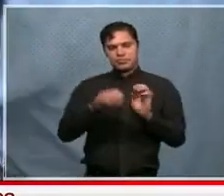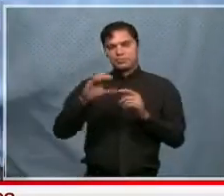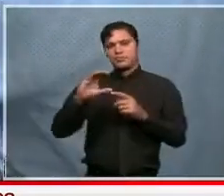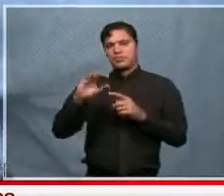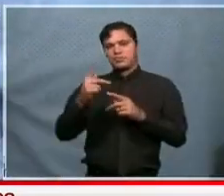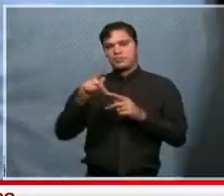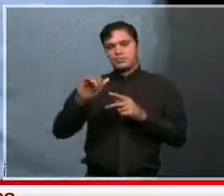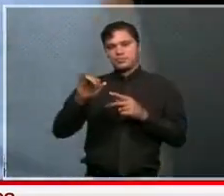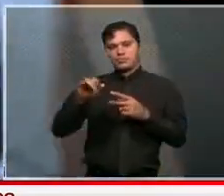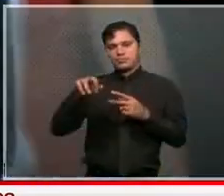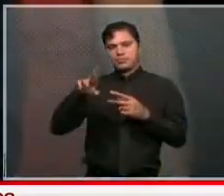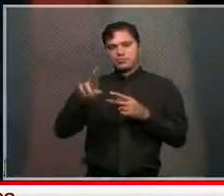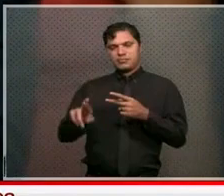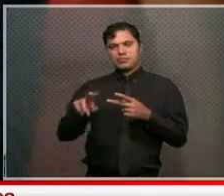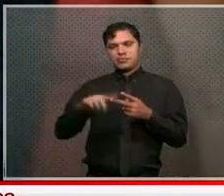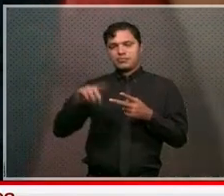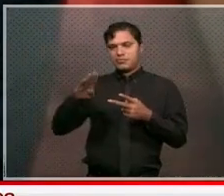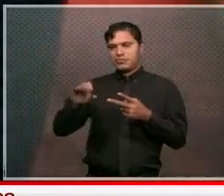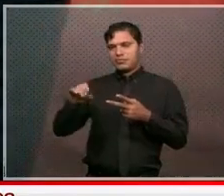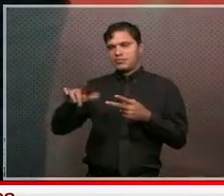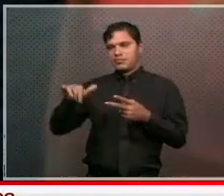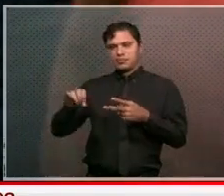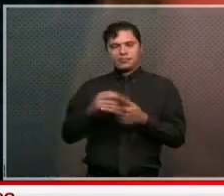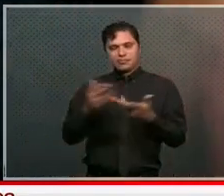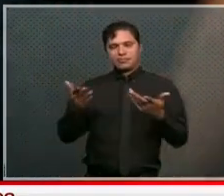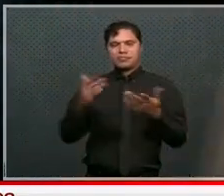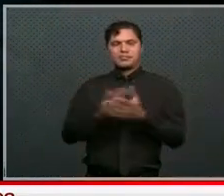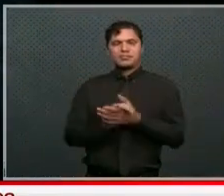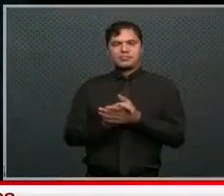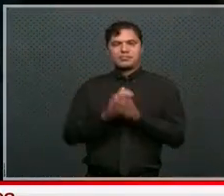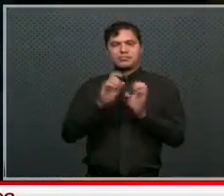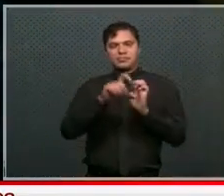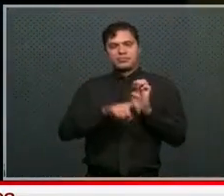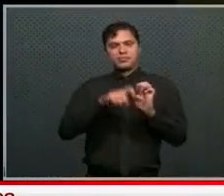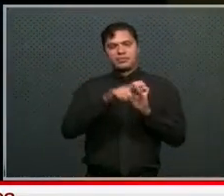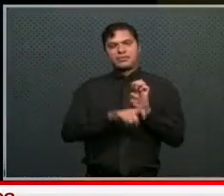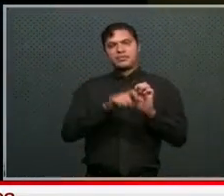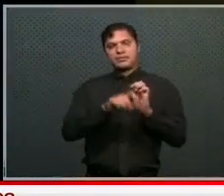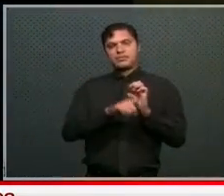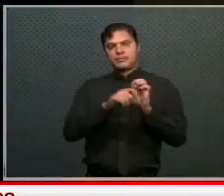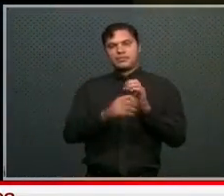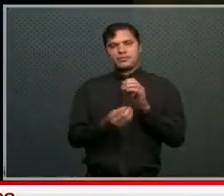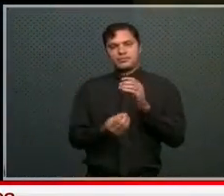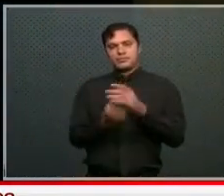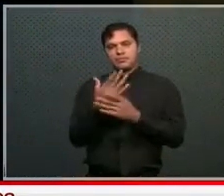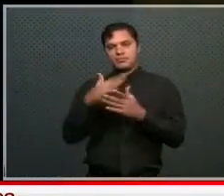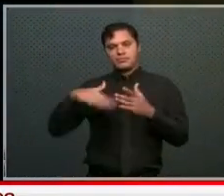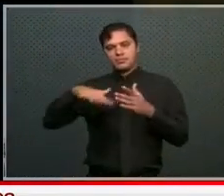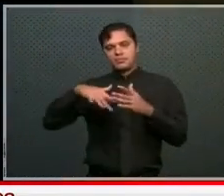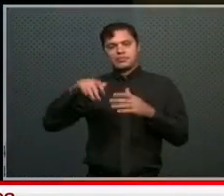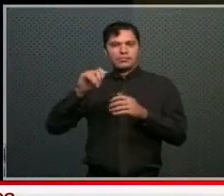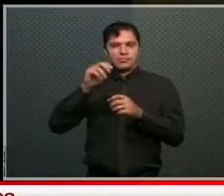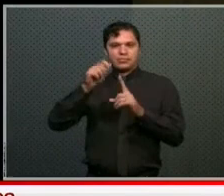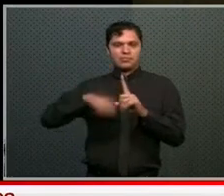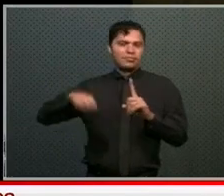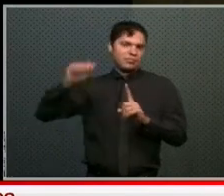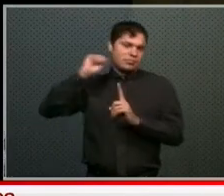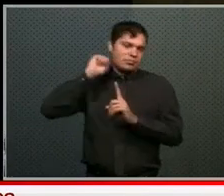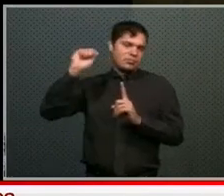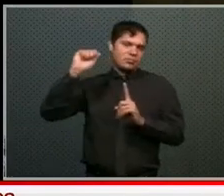demais membros Deputado bordado a Embrapa Embrapa Corporação no mês de abril resolveu